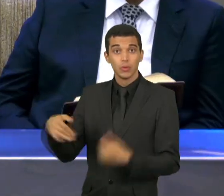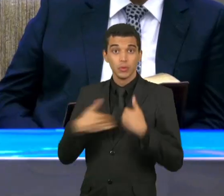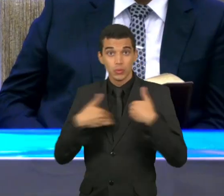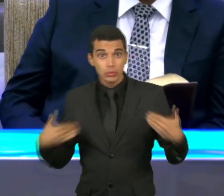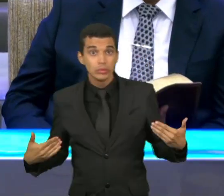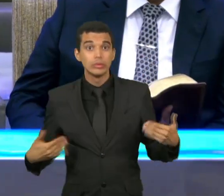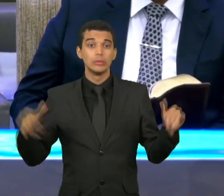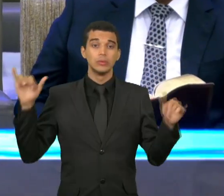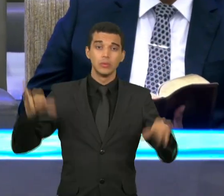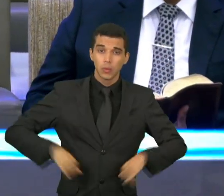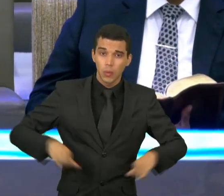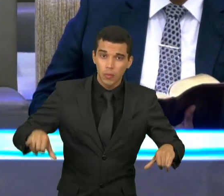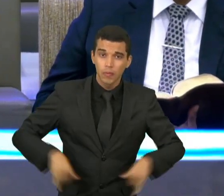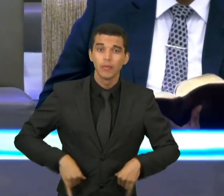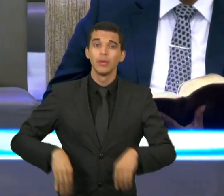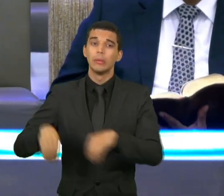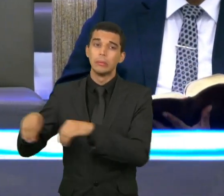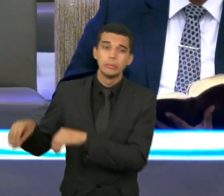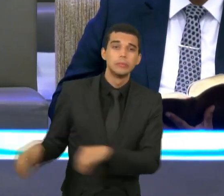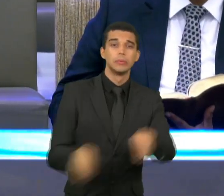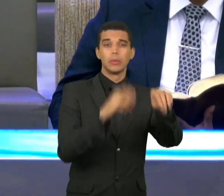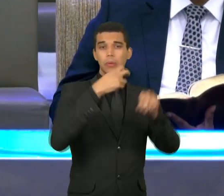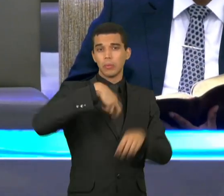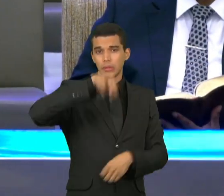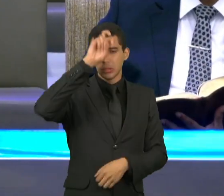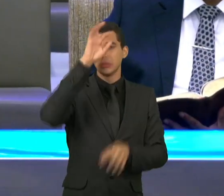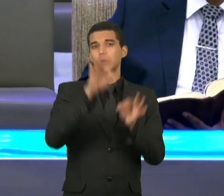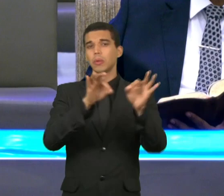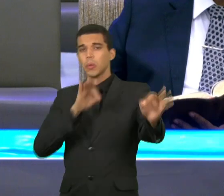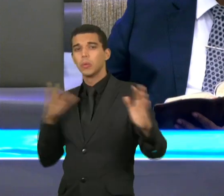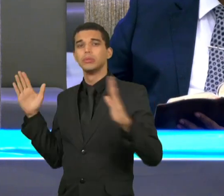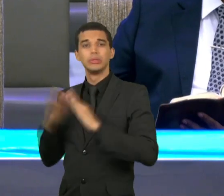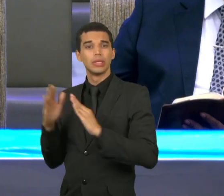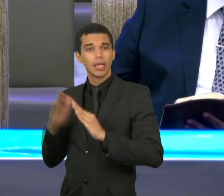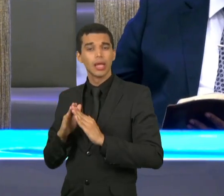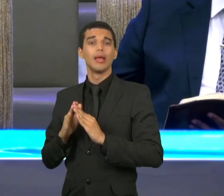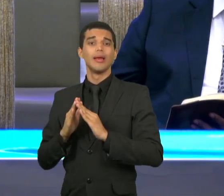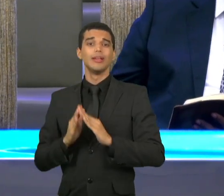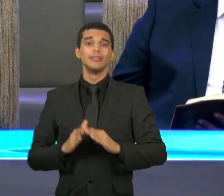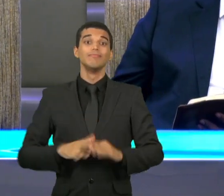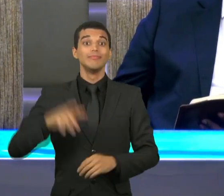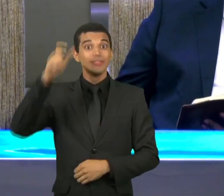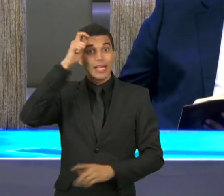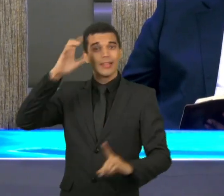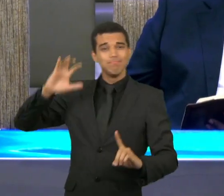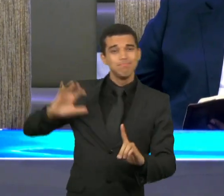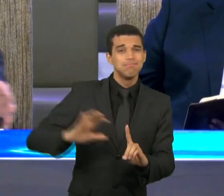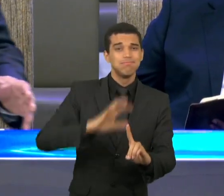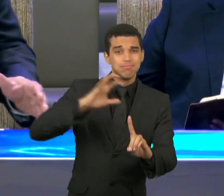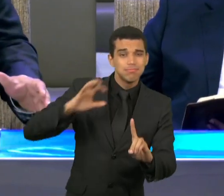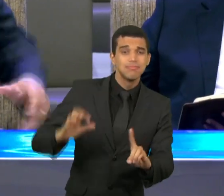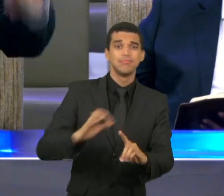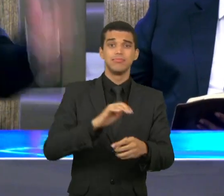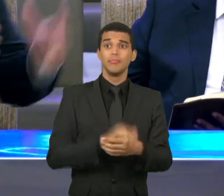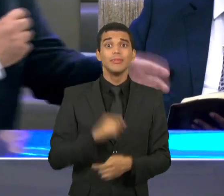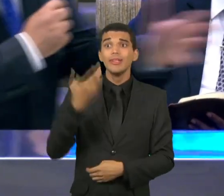da vida. Foi tentado, dava para ele entender o propósito. Foi preso, dava para ele